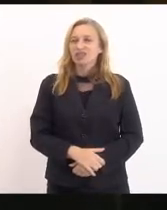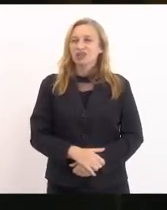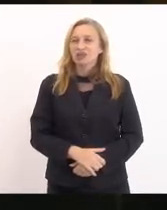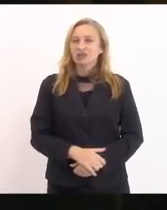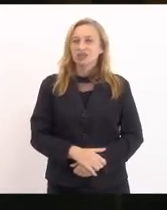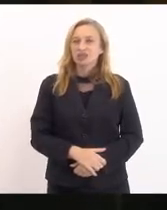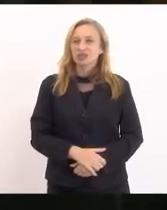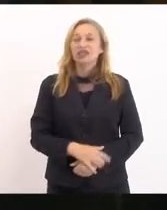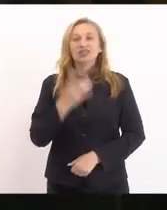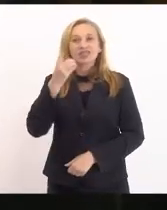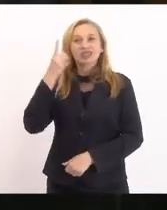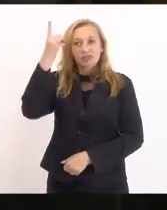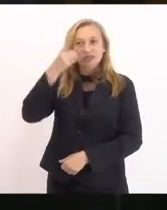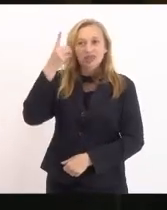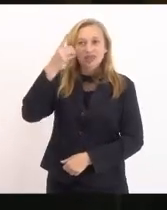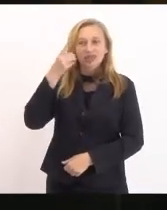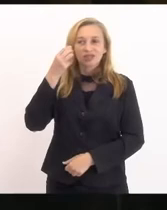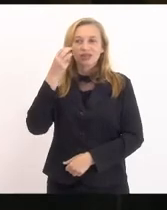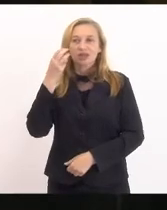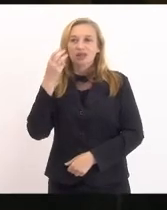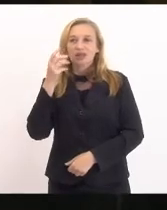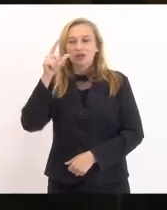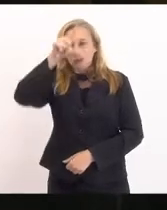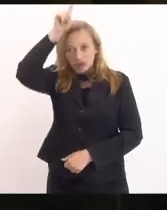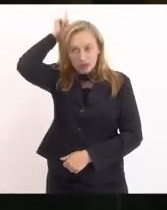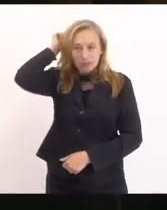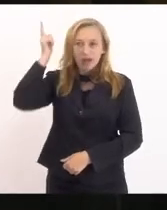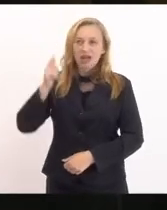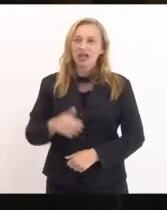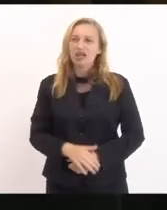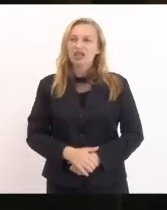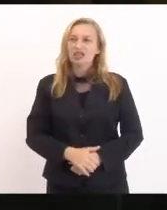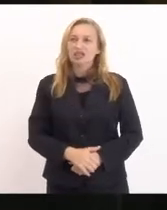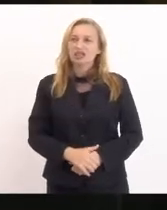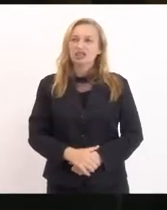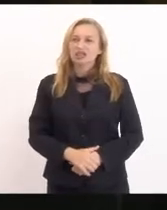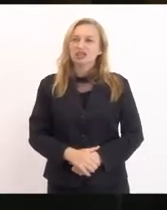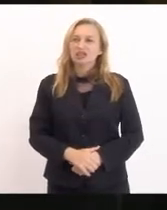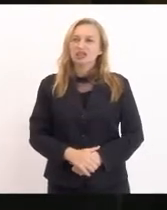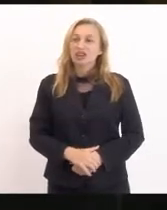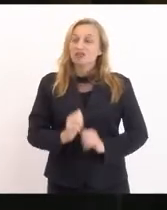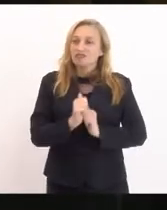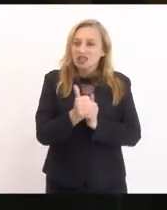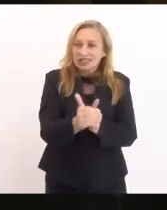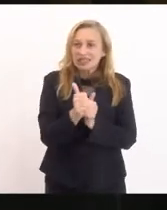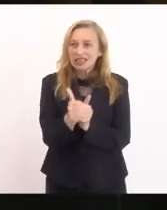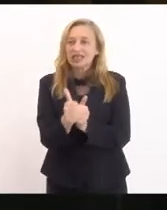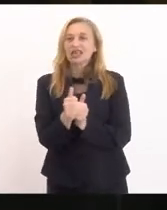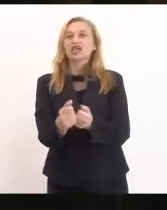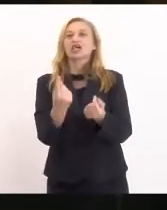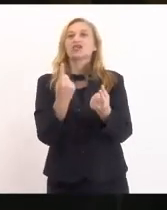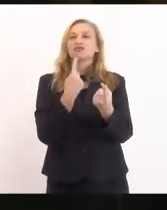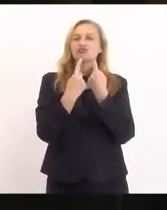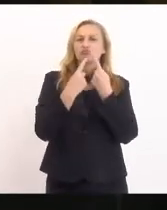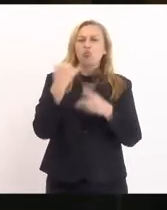deputado Luiz Paulo, eu, embora tentado a seguir o debate importante feito por